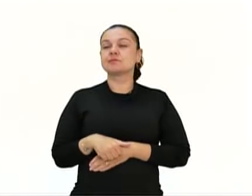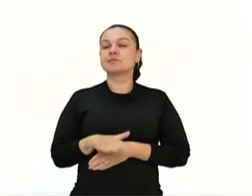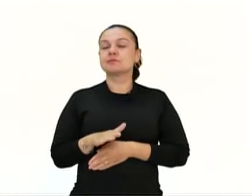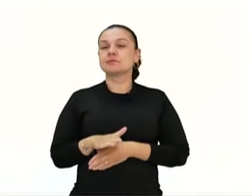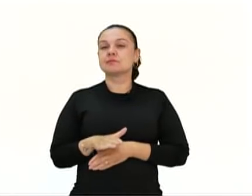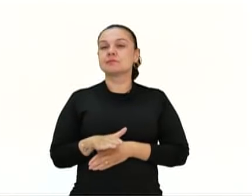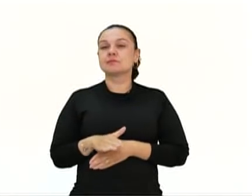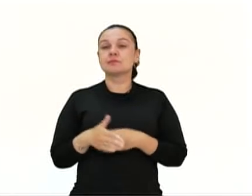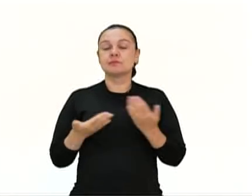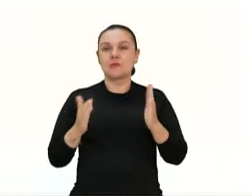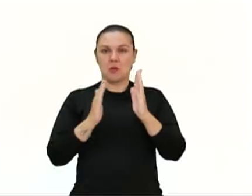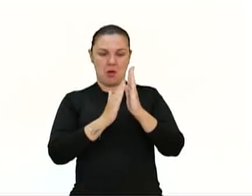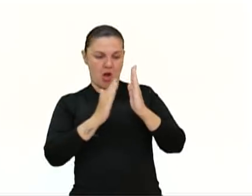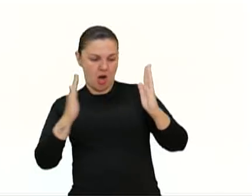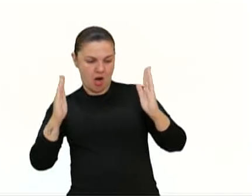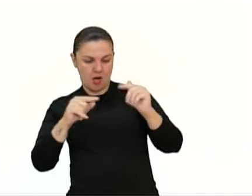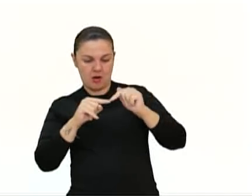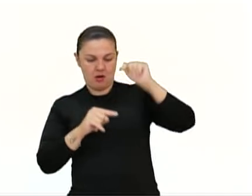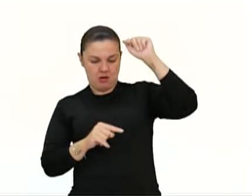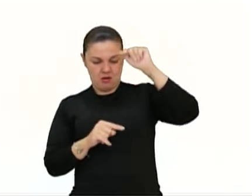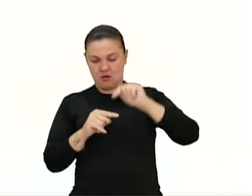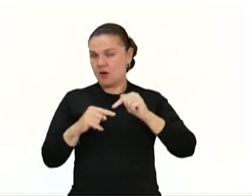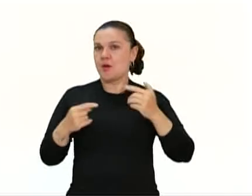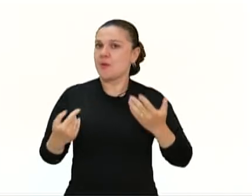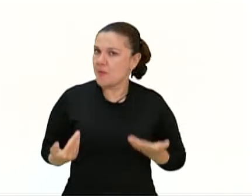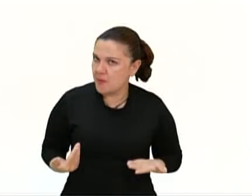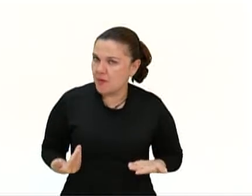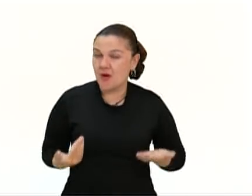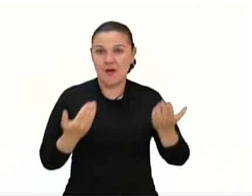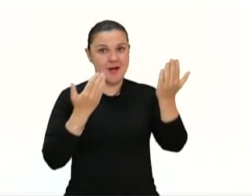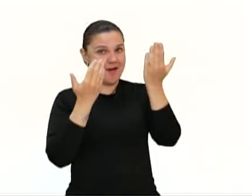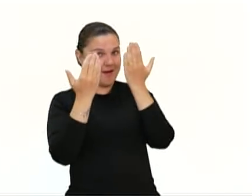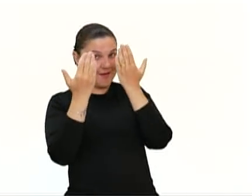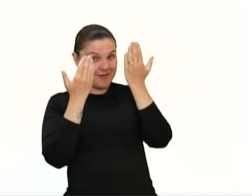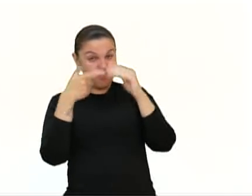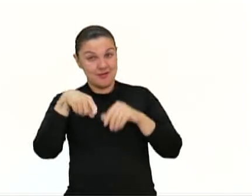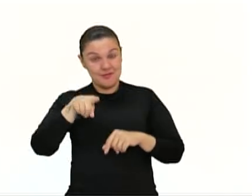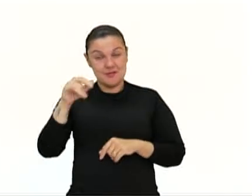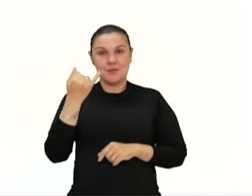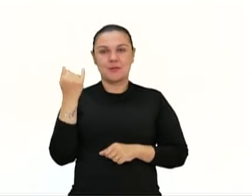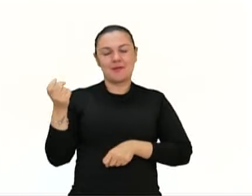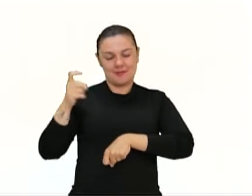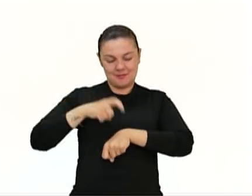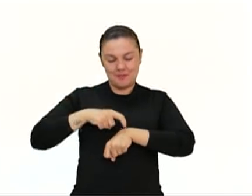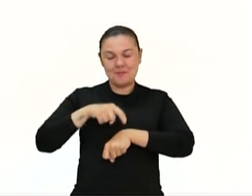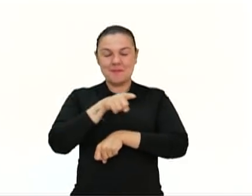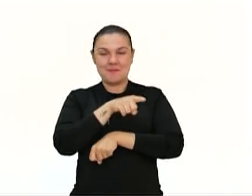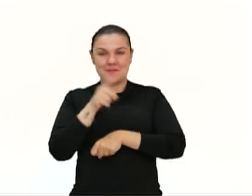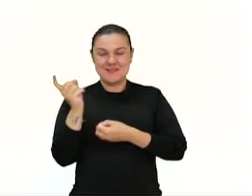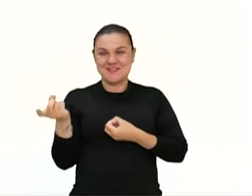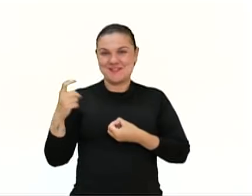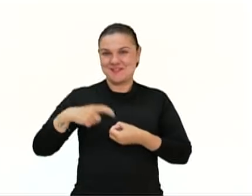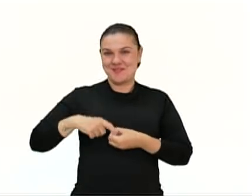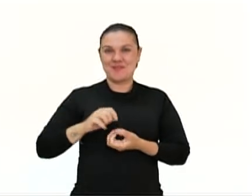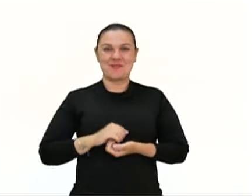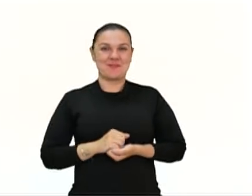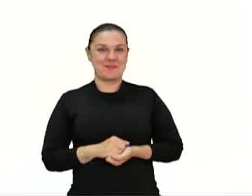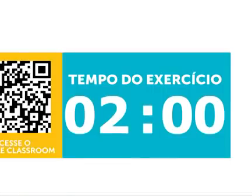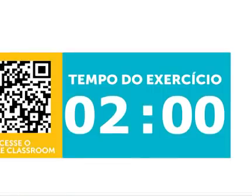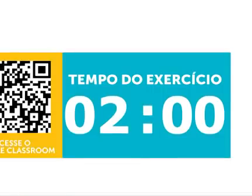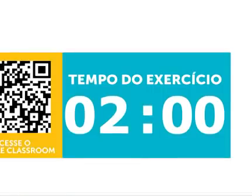Será que a coluna vai ser maior ou vai ser menor? Né? Análise, importante isso. Vou dar um tempo para vocês e a gente já